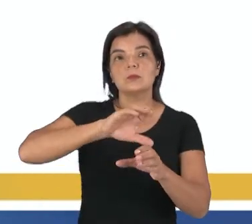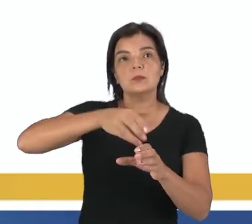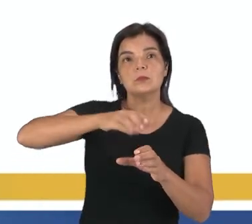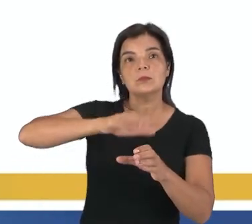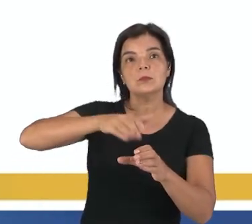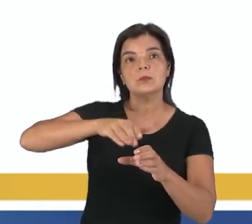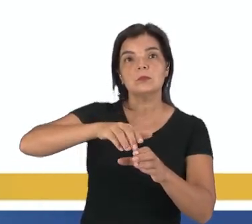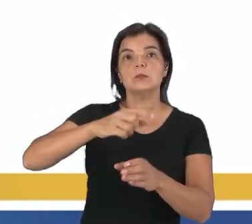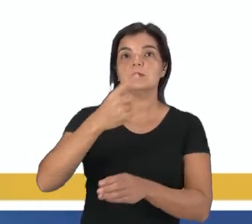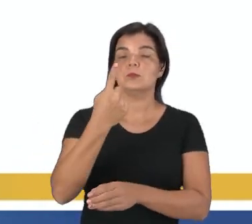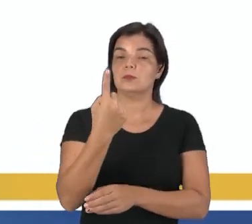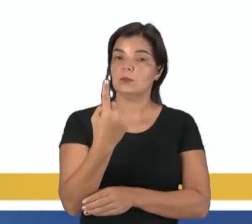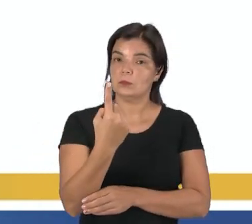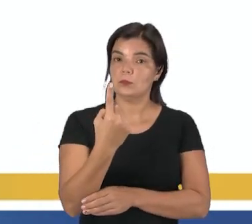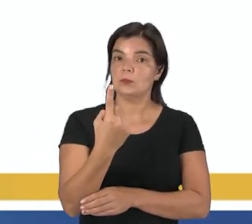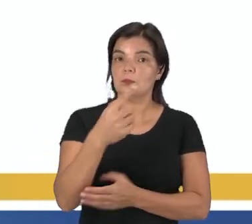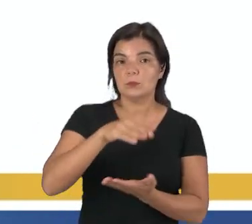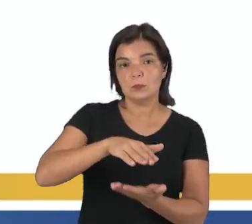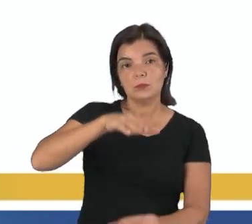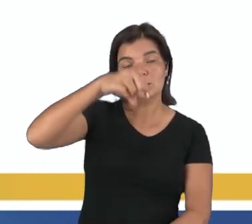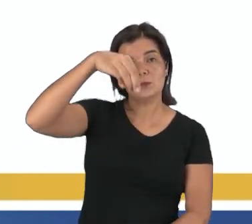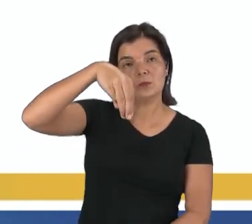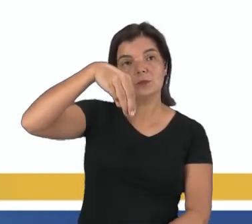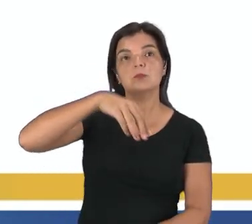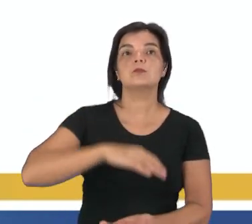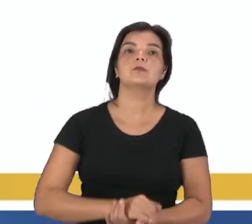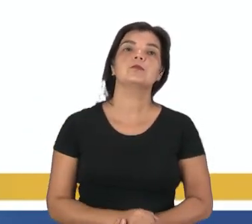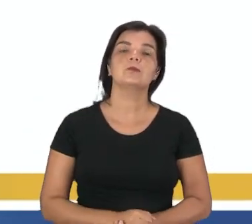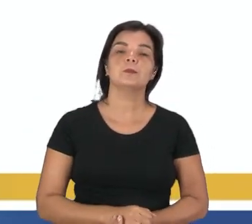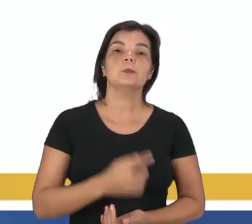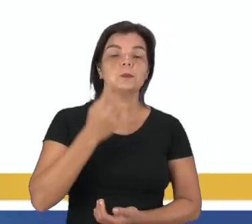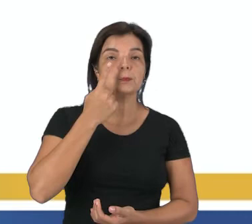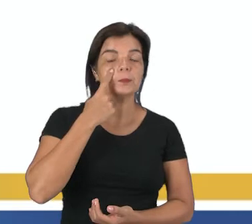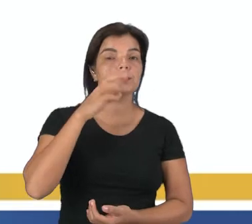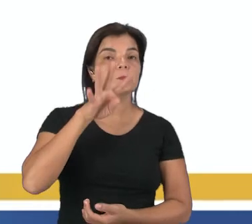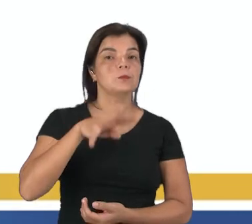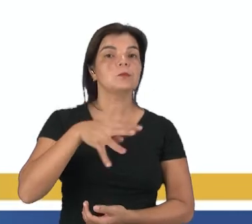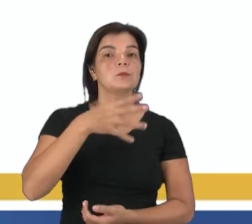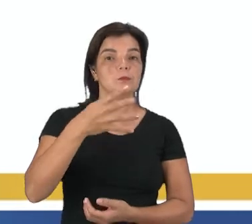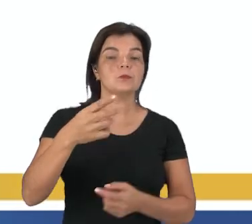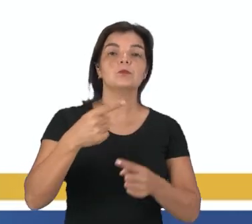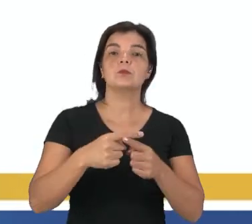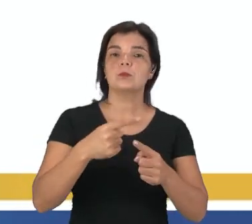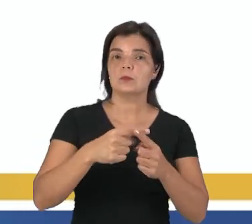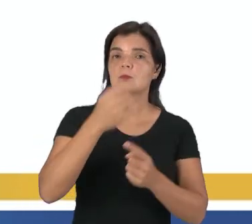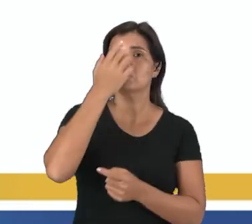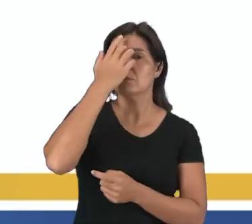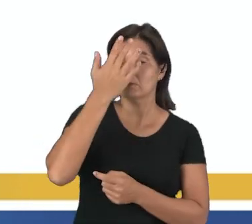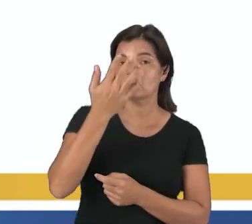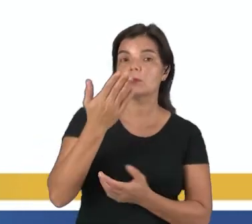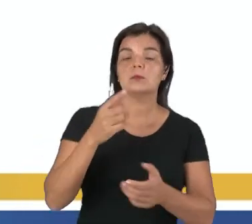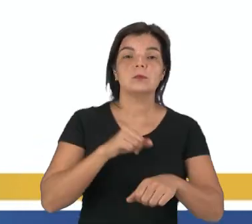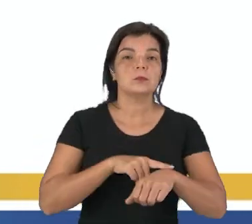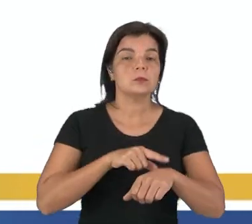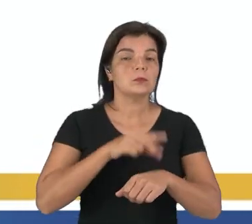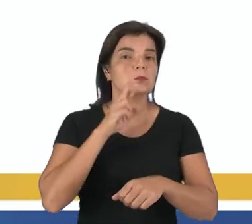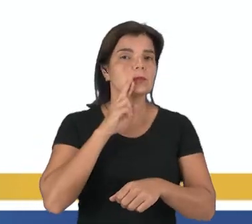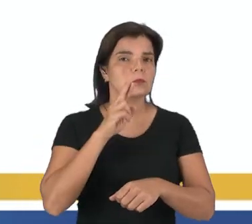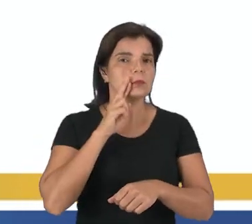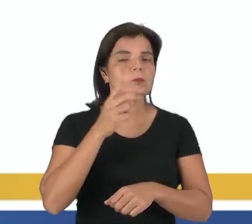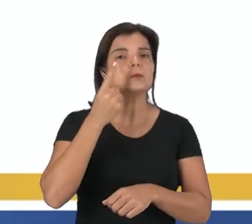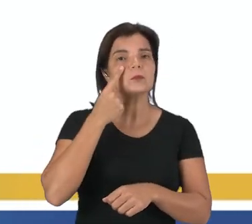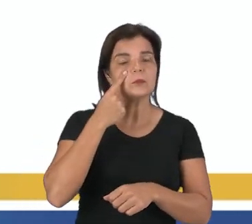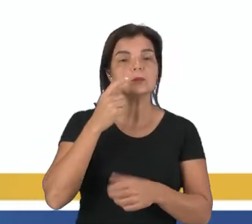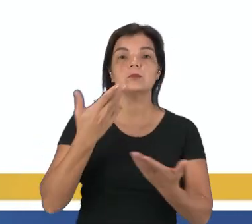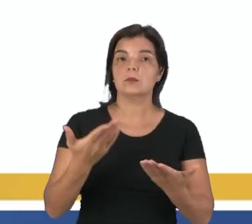dessa torneira para encher o mesmo balde em 1 minuto? Gente, eu faço esse quadro porque ele facilita muito na hora de a gente